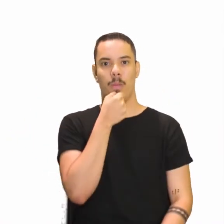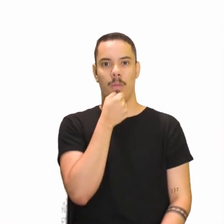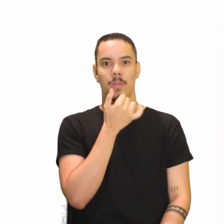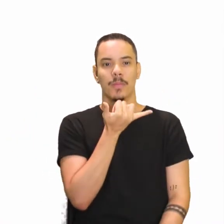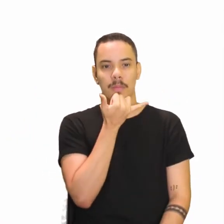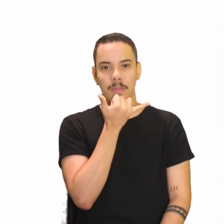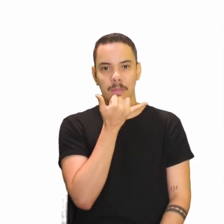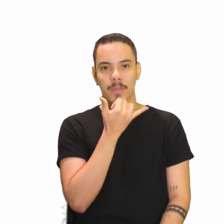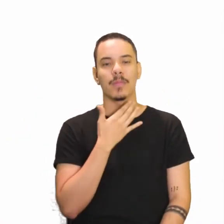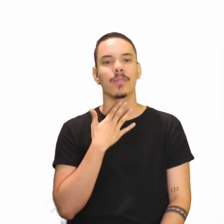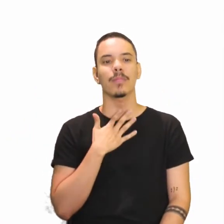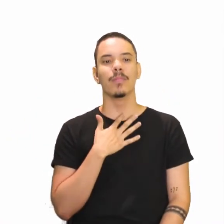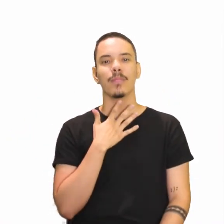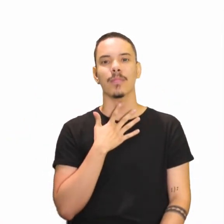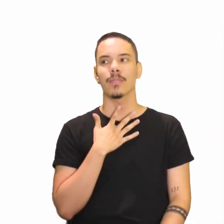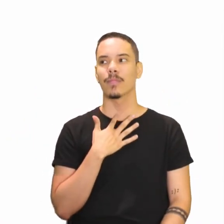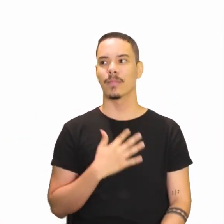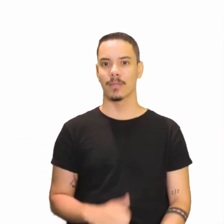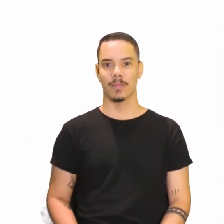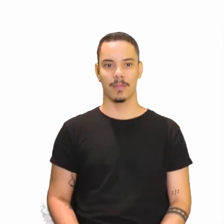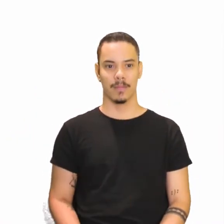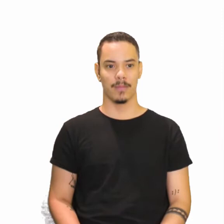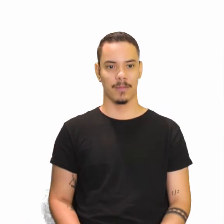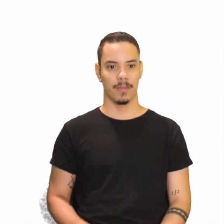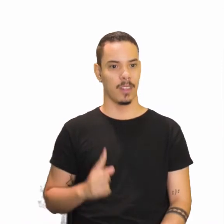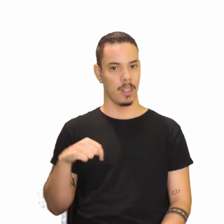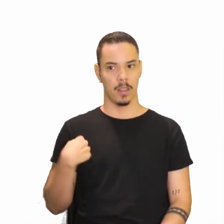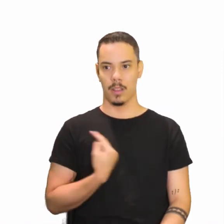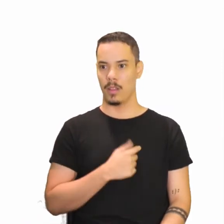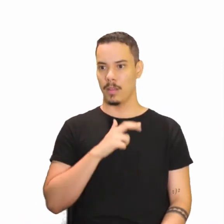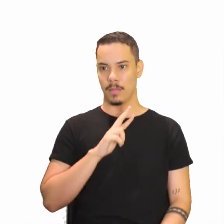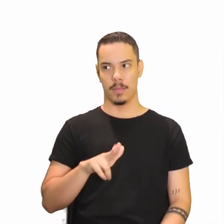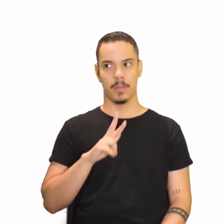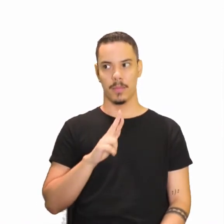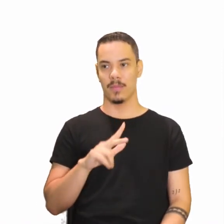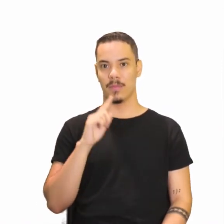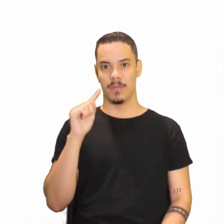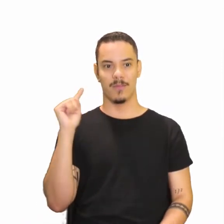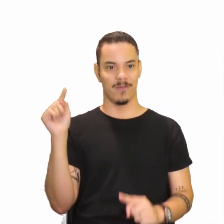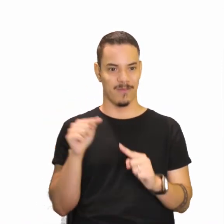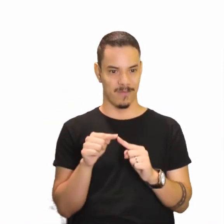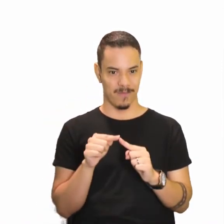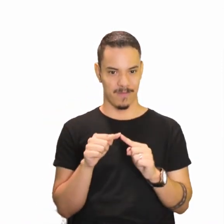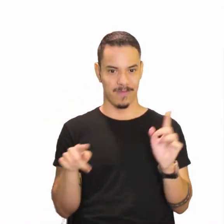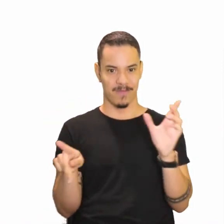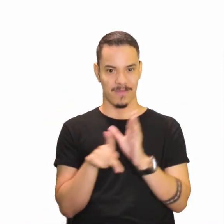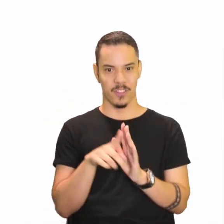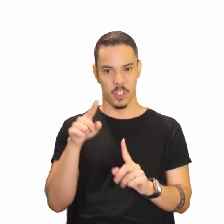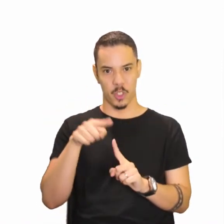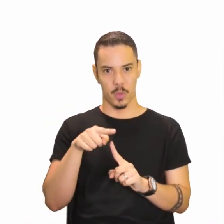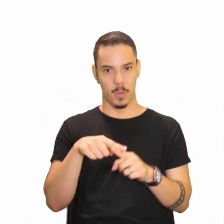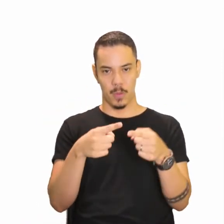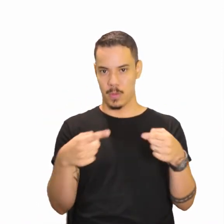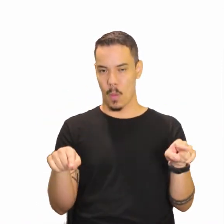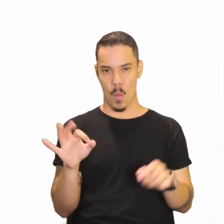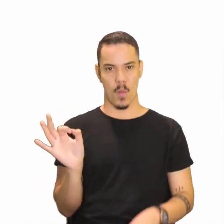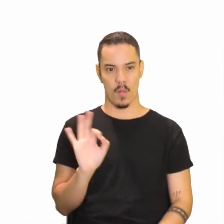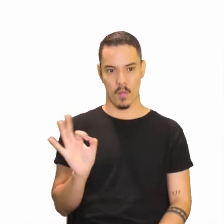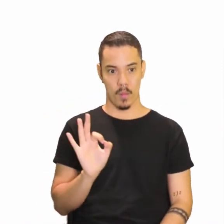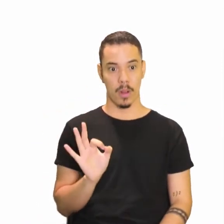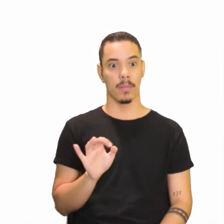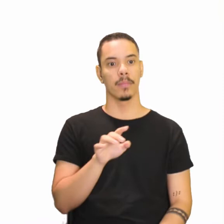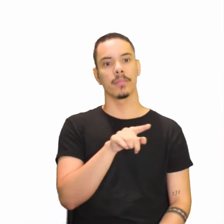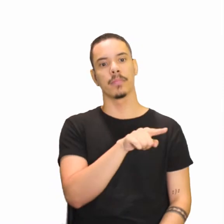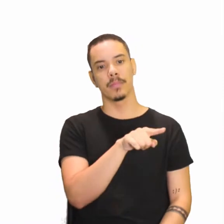amadinho. Relaxa aí. Não éramos afim, né, daquele tipo de música. Aí